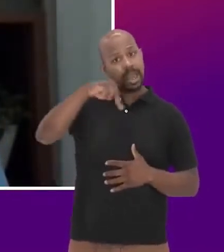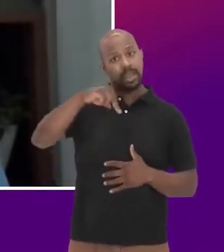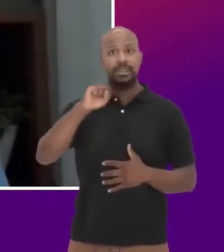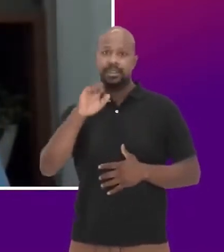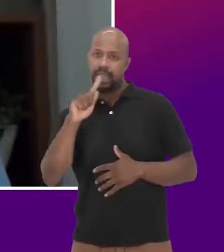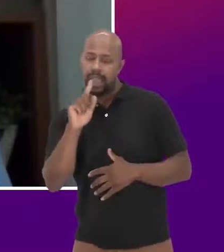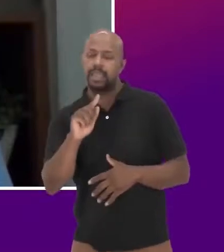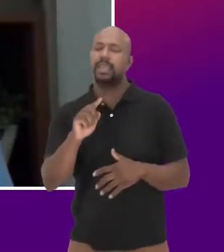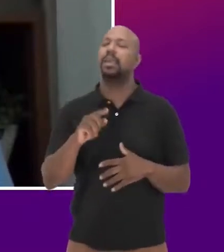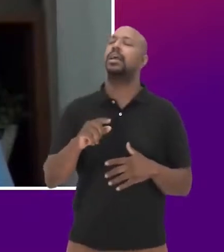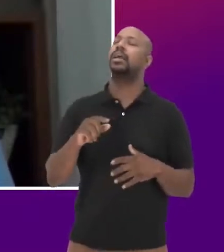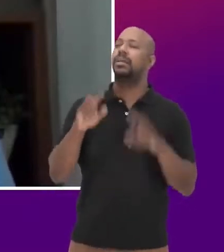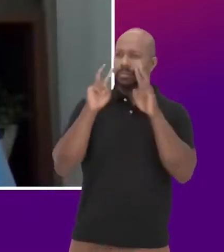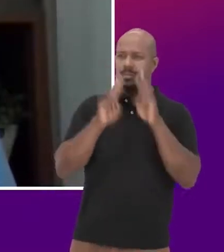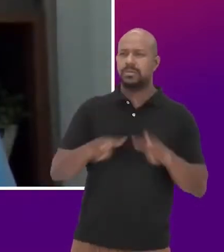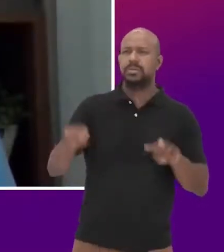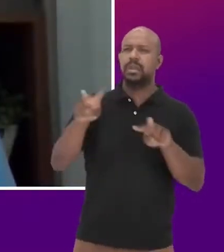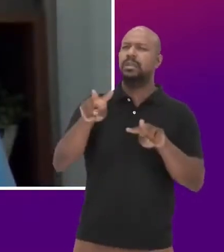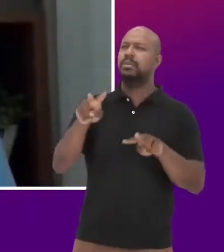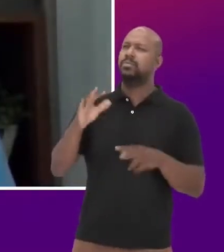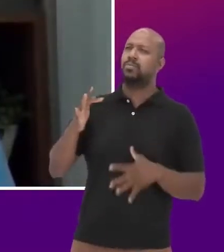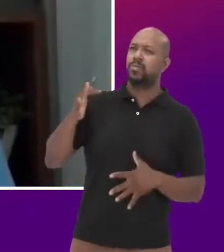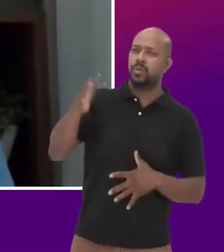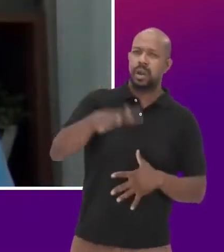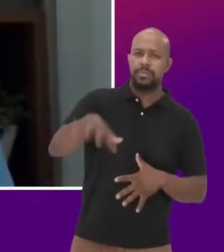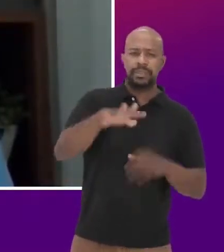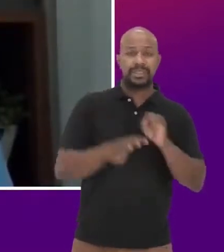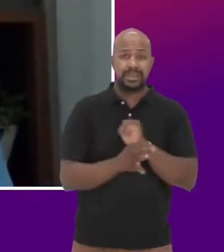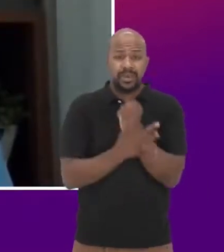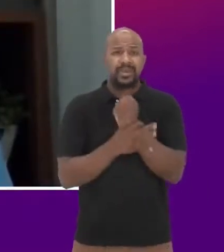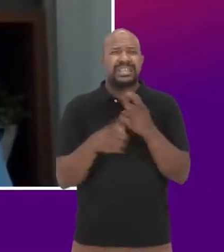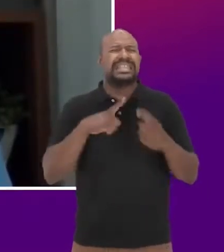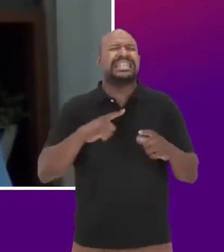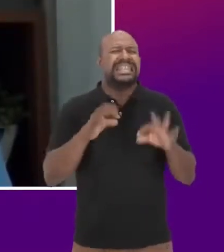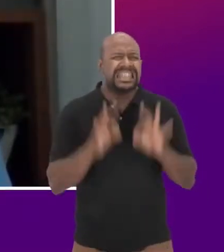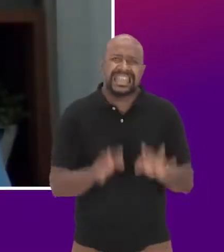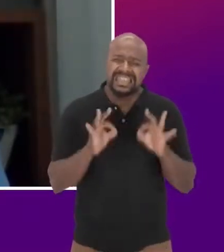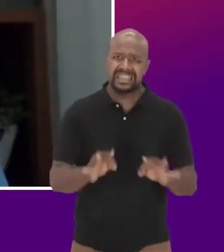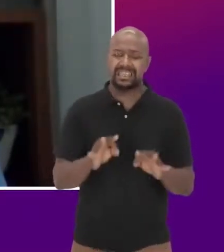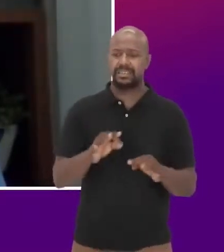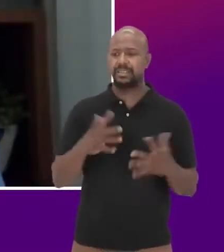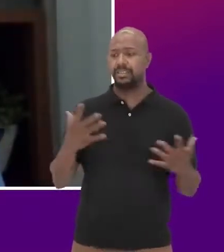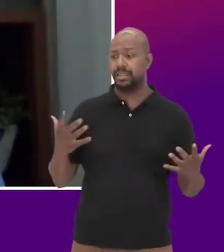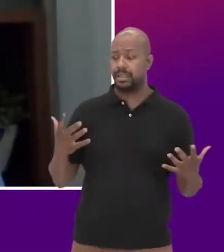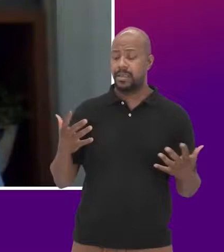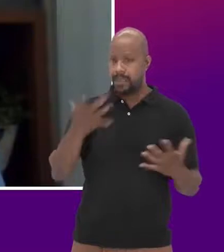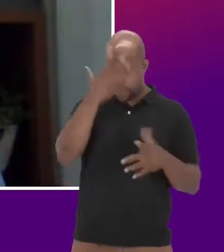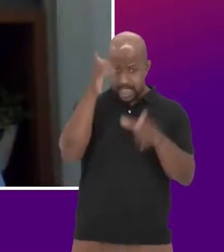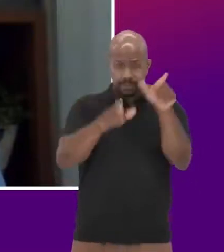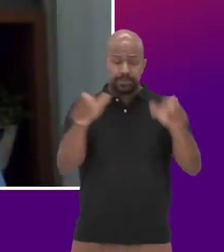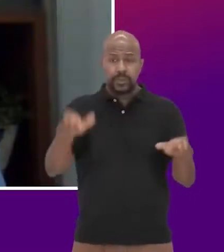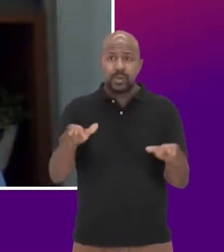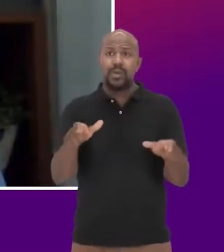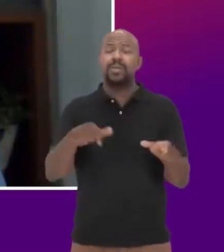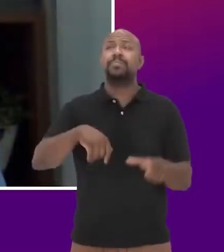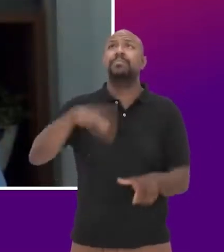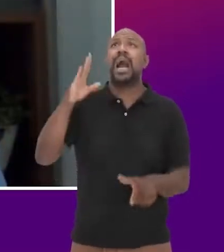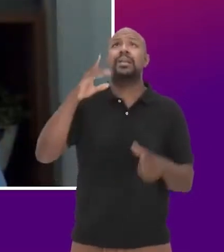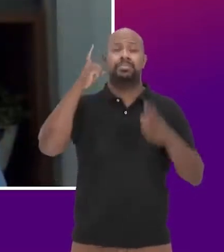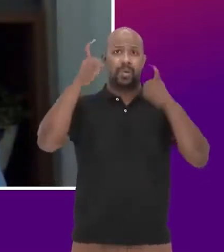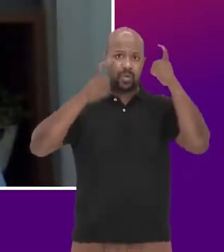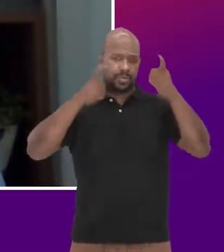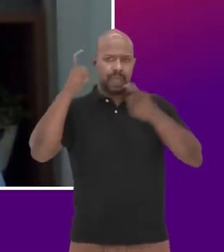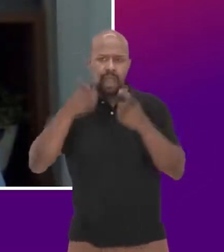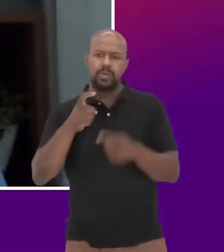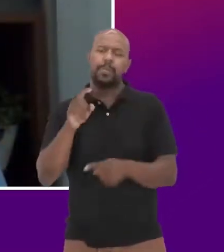assim, olhando para o universo de futuro do ambiente segurador, a gente tem certeza de que as pessoas mais